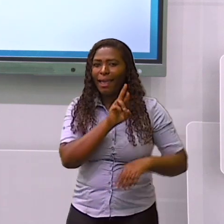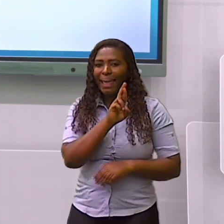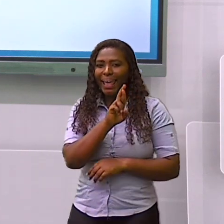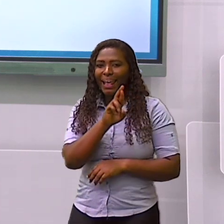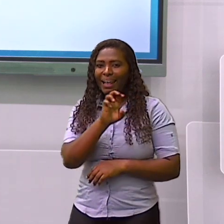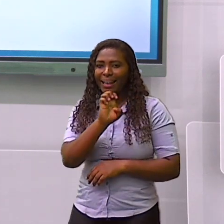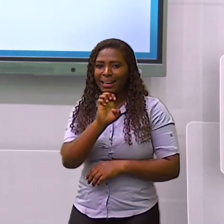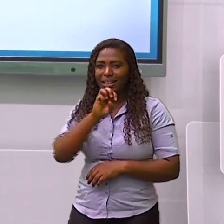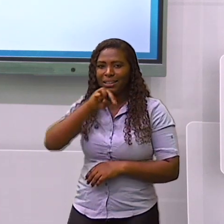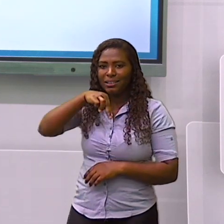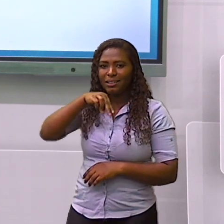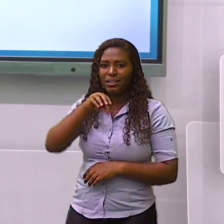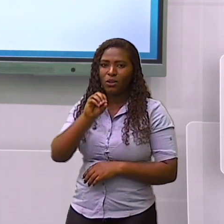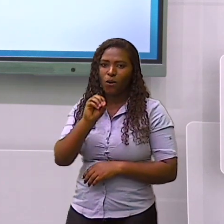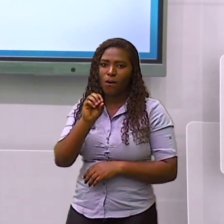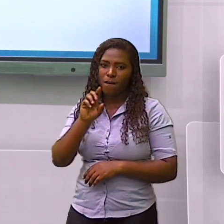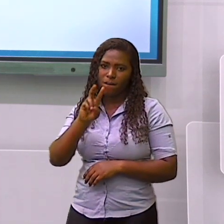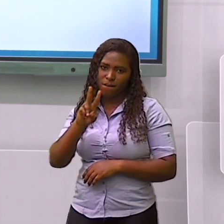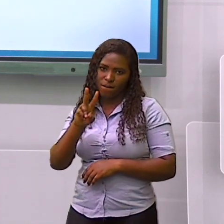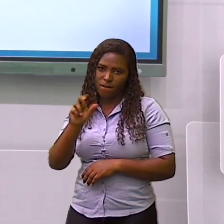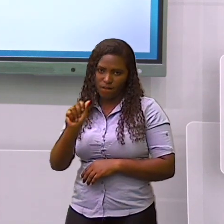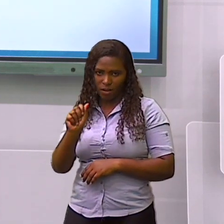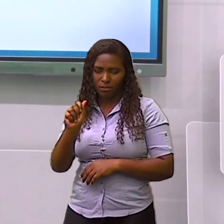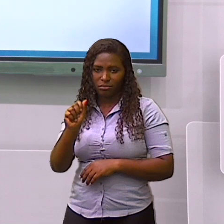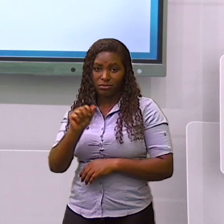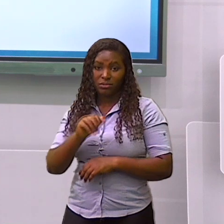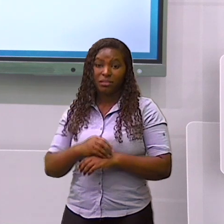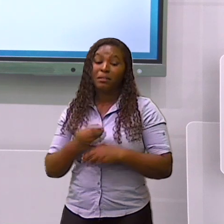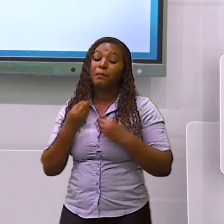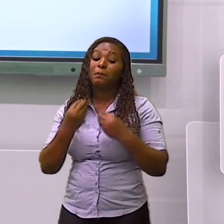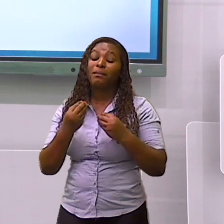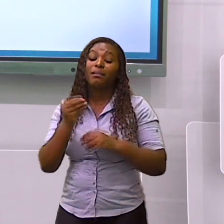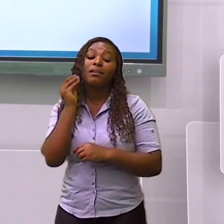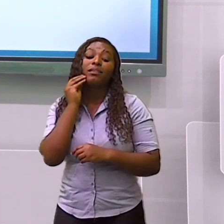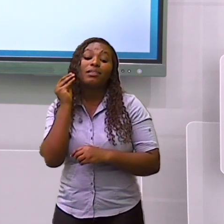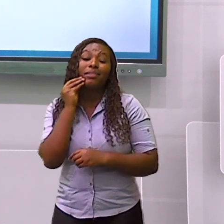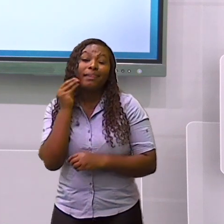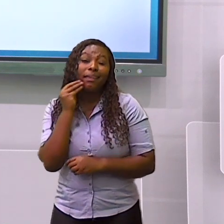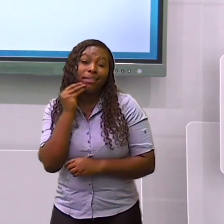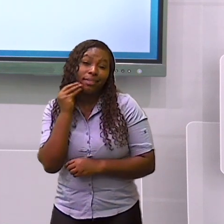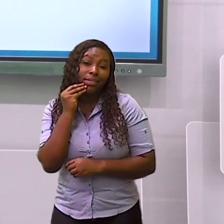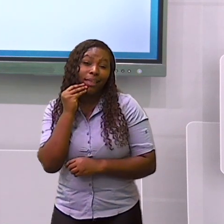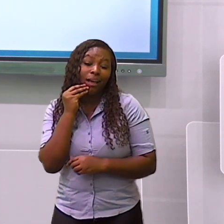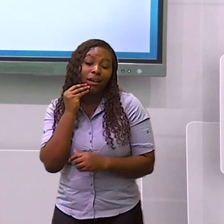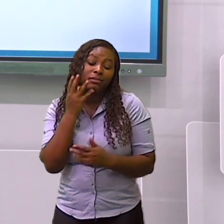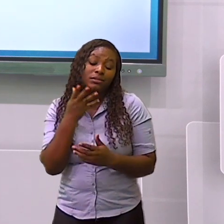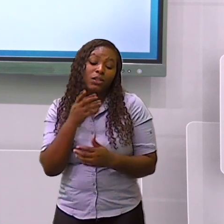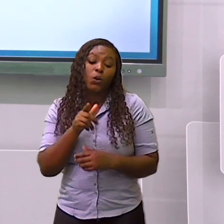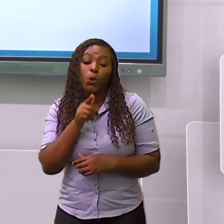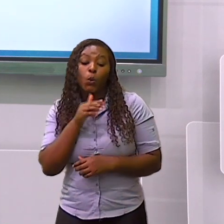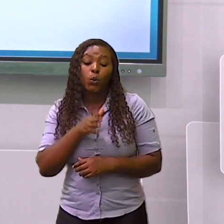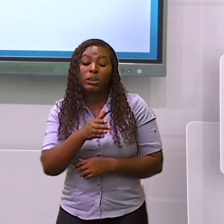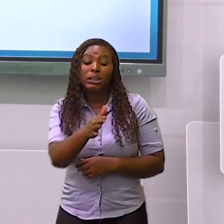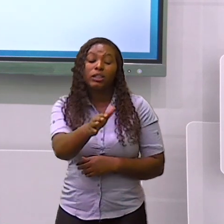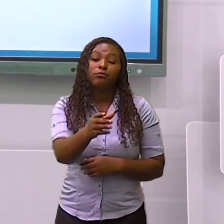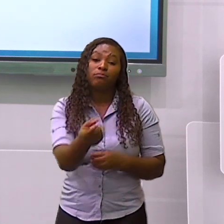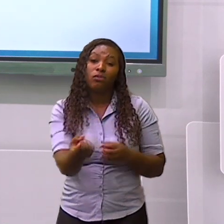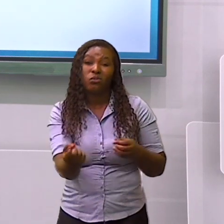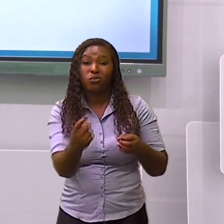da bacia do Rio Doce, visando restabelecer o que foi destruído. Um exemplo é